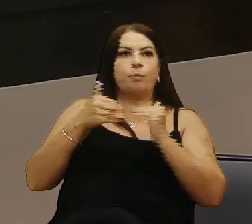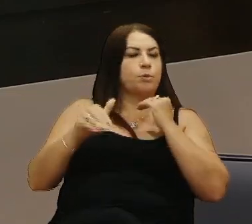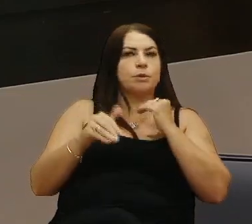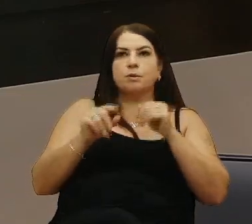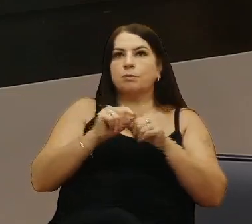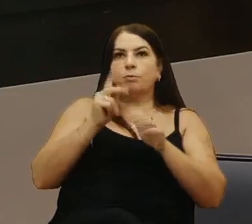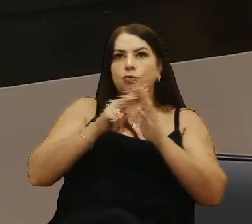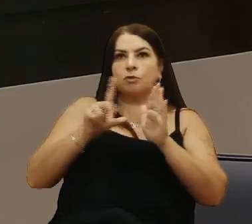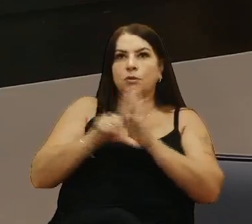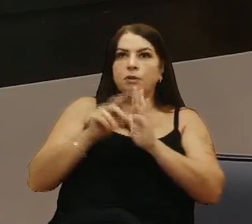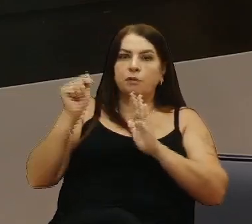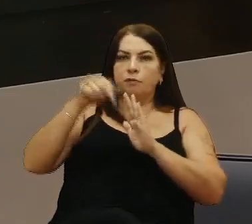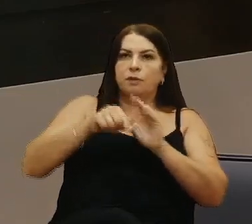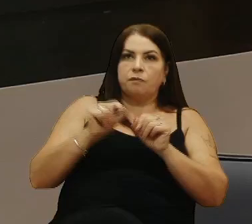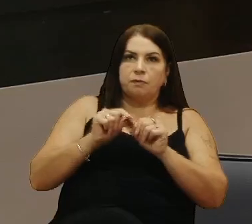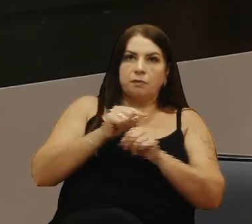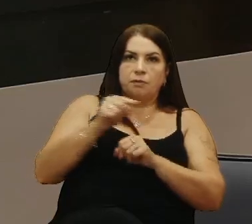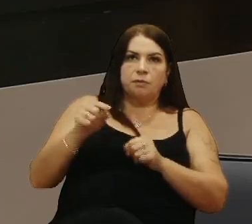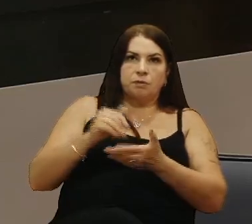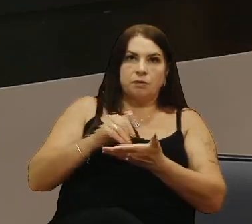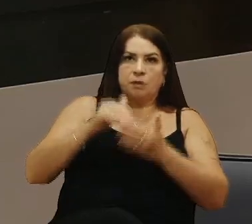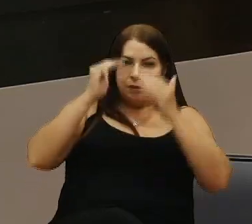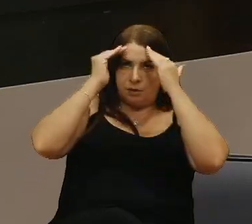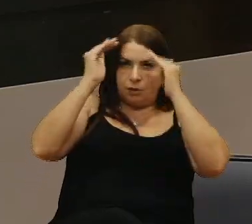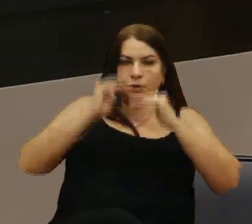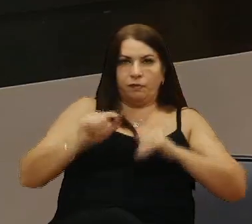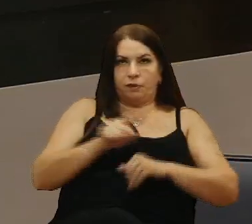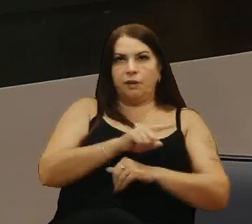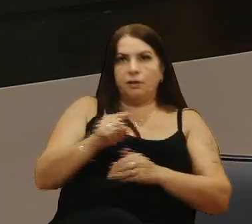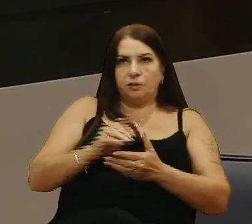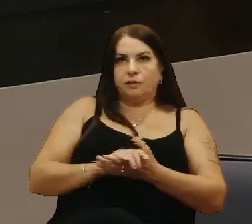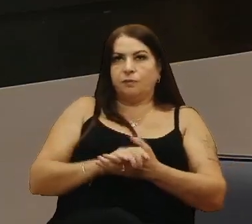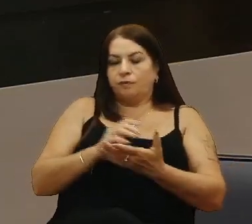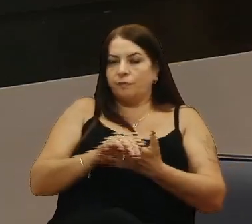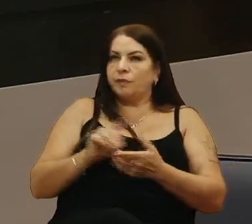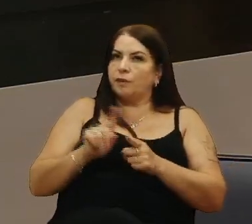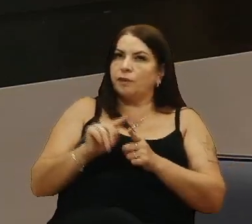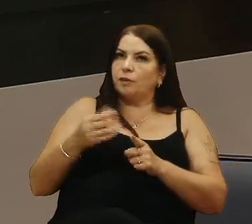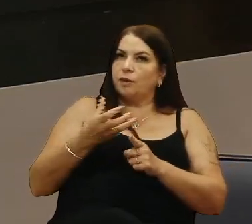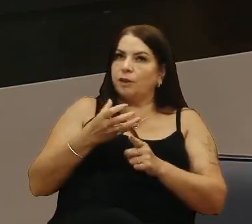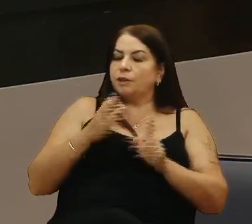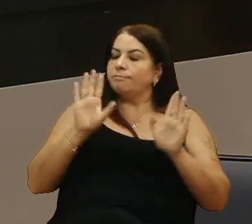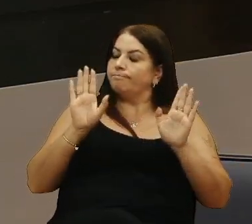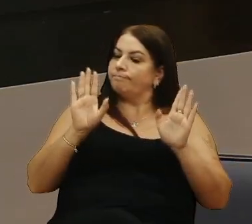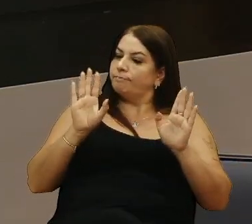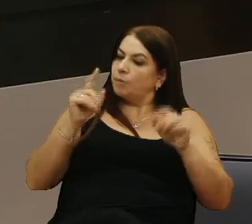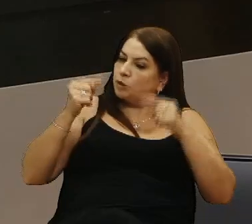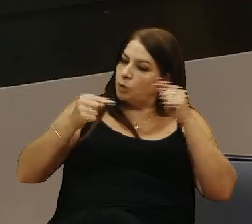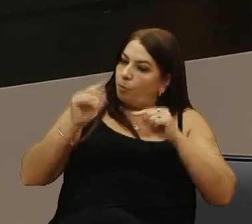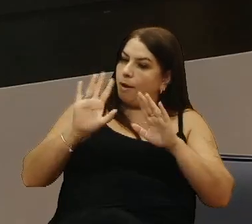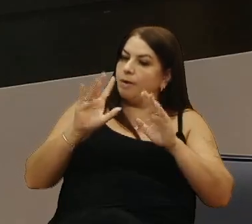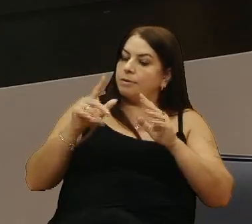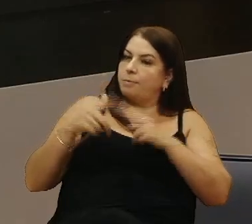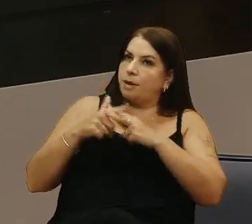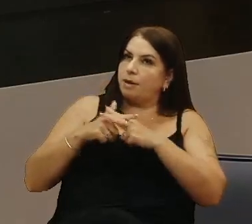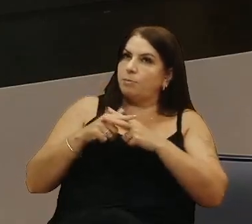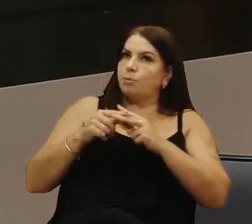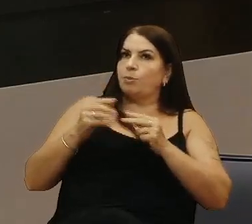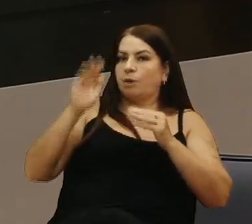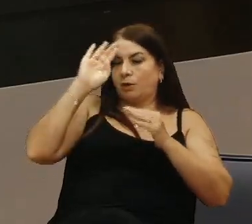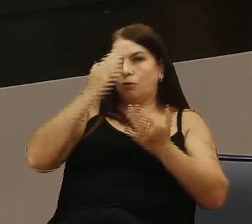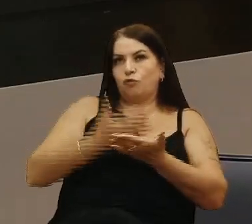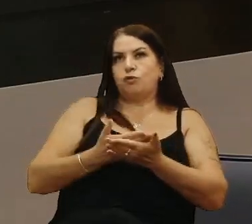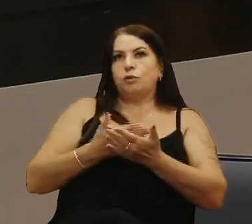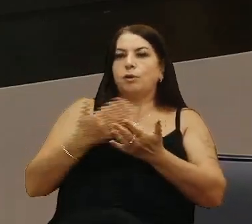fazer um projeto meu vir para essa casa e andar? É o mínimo de respeito que eu peço. Mas eu ainda não quis comprar essa briga ainda porque eu acredito no bom senso,